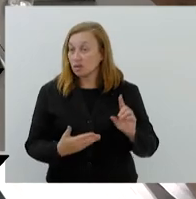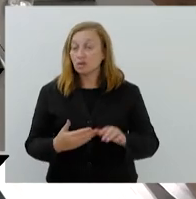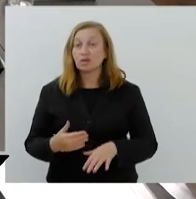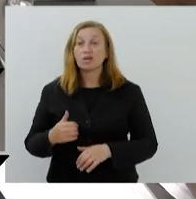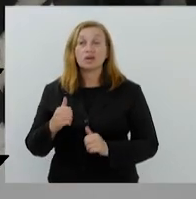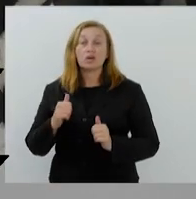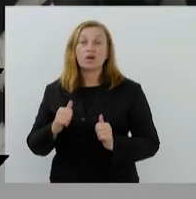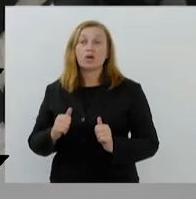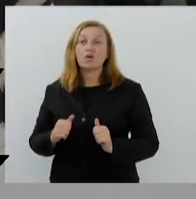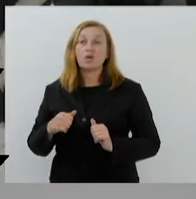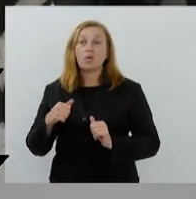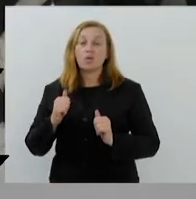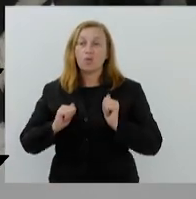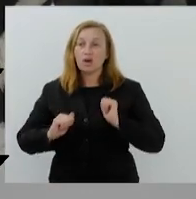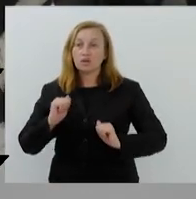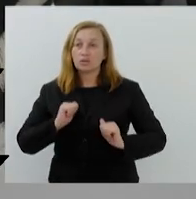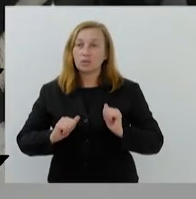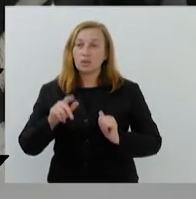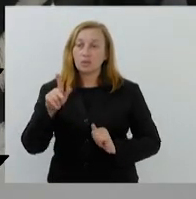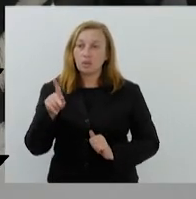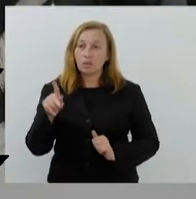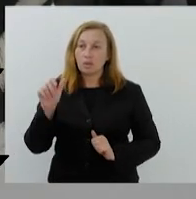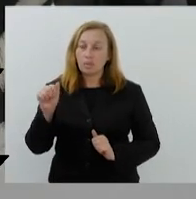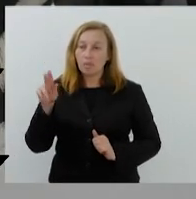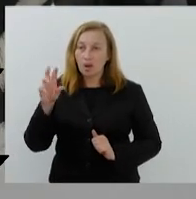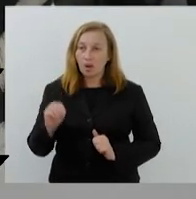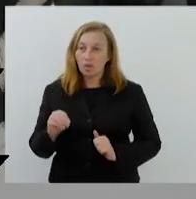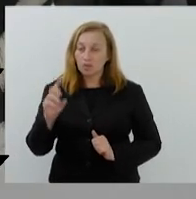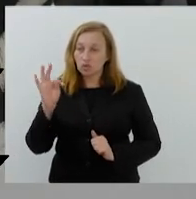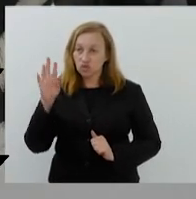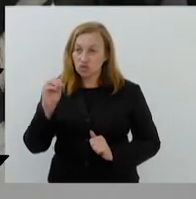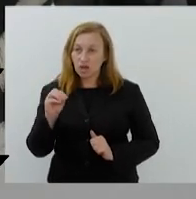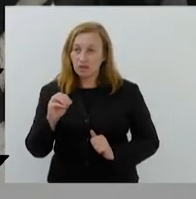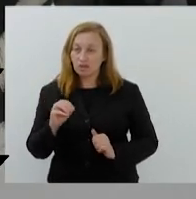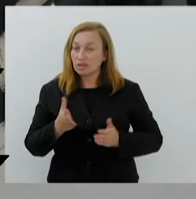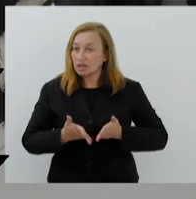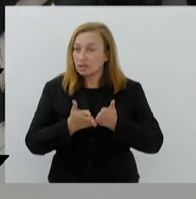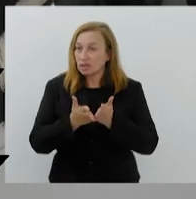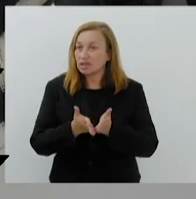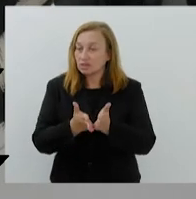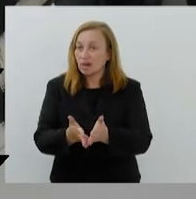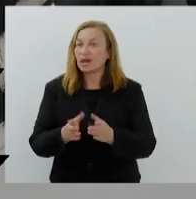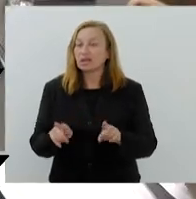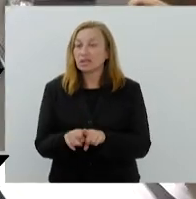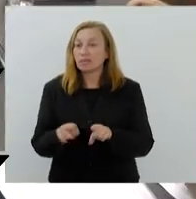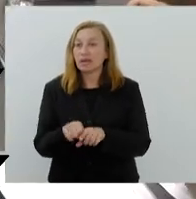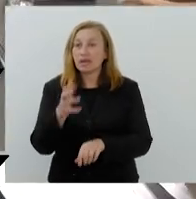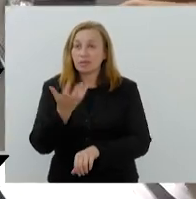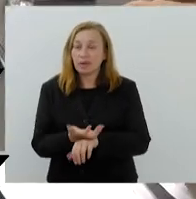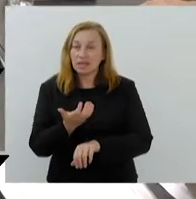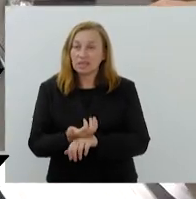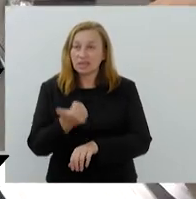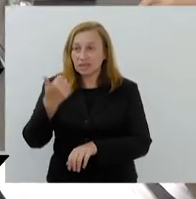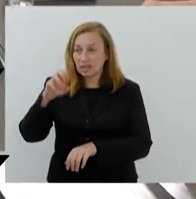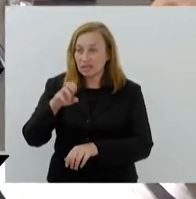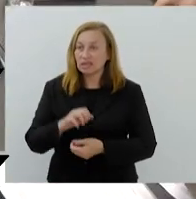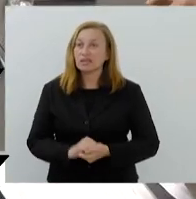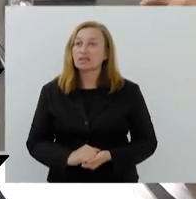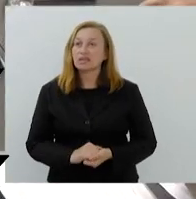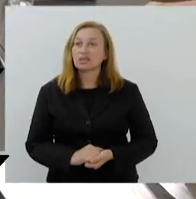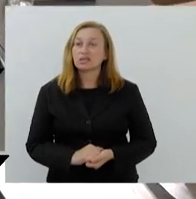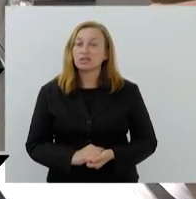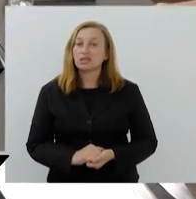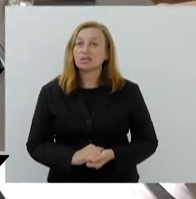Paulo Gustavo com o nome nas barcas. Tem uma nas lei minha de alteração da estação da Praça 15 para Silvio Santos. É coautor da medalha da